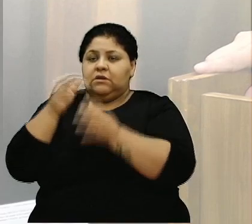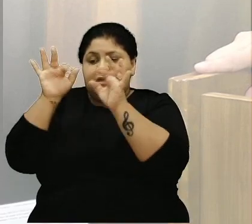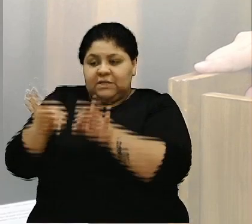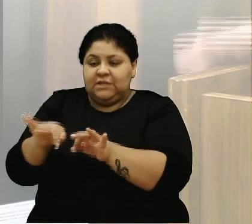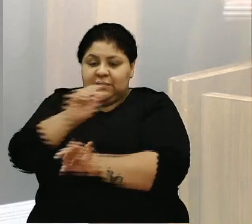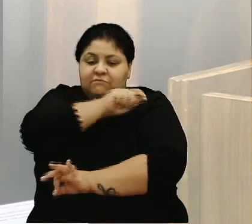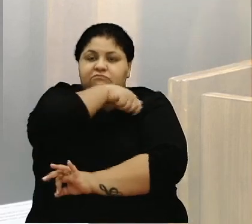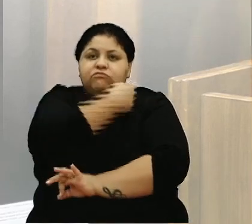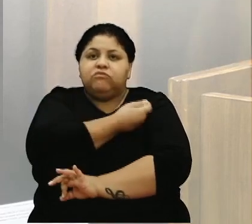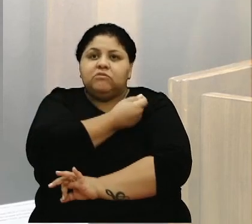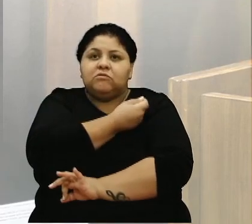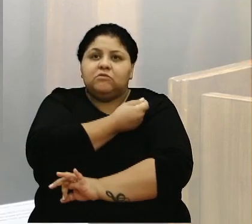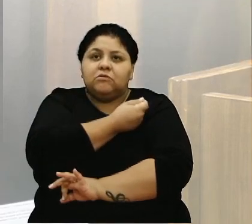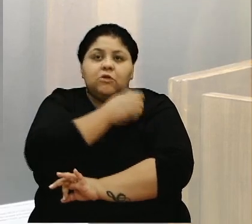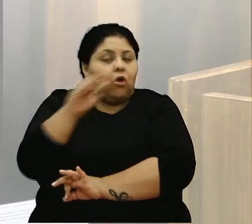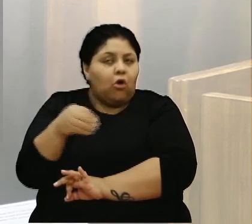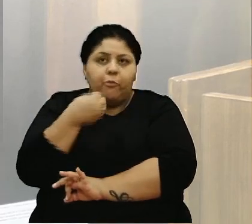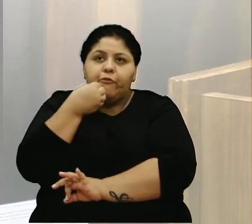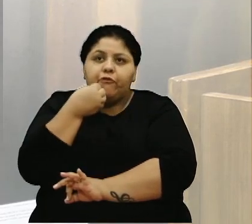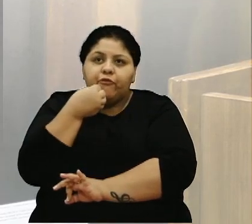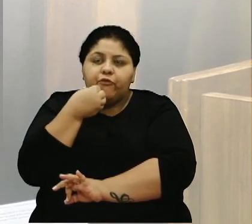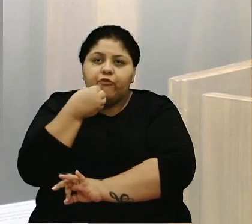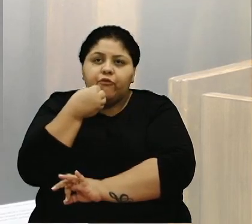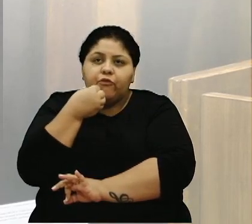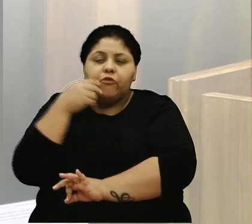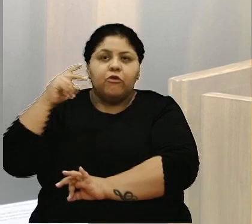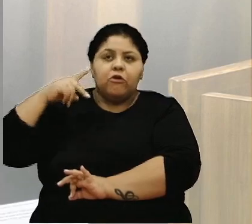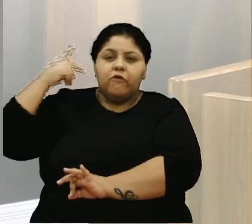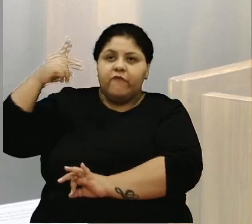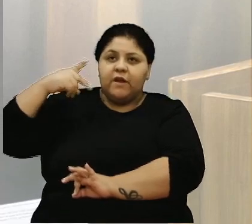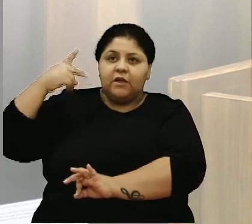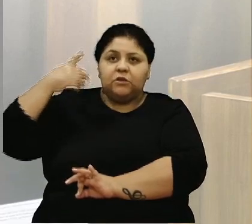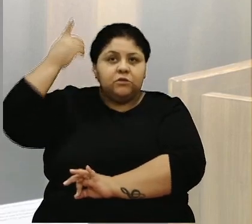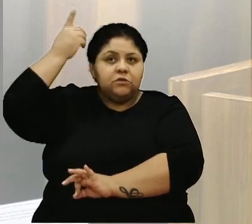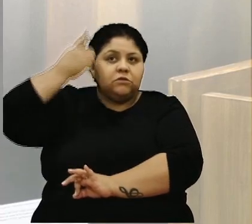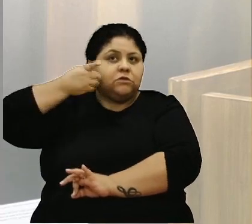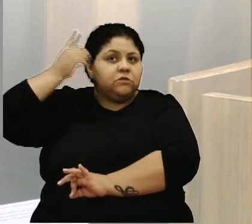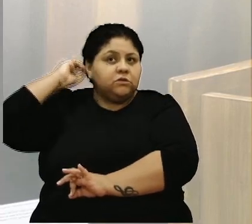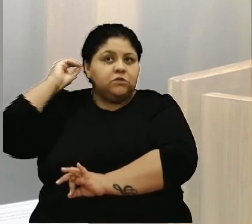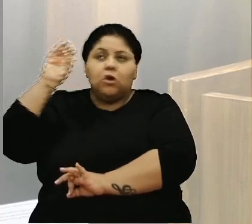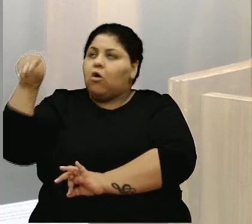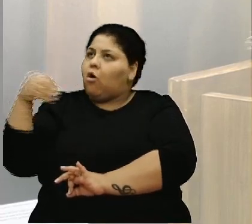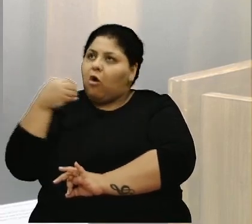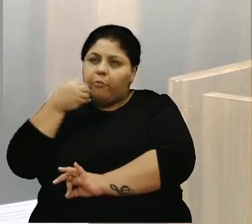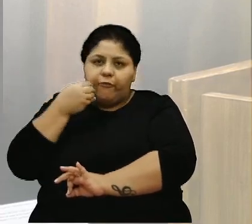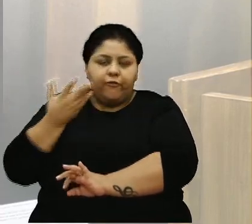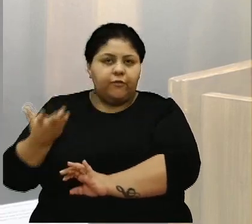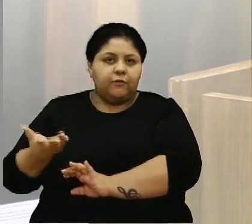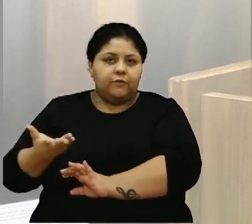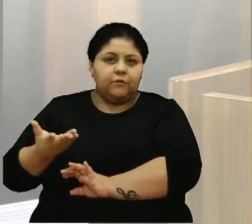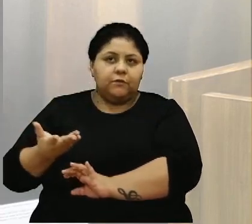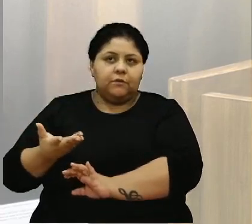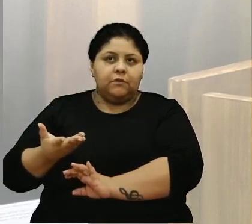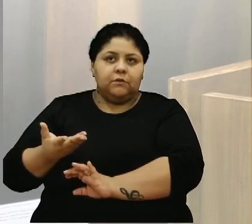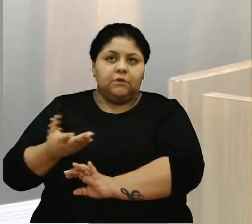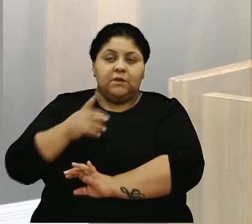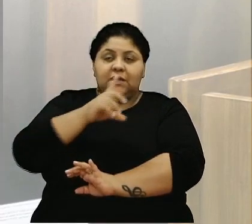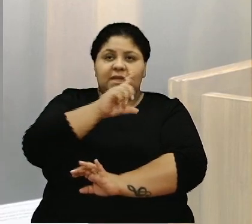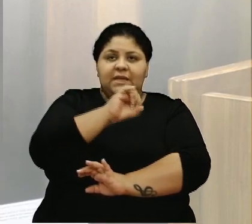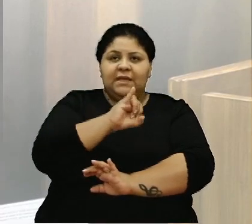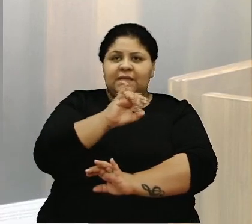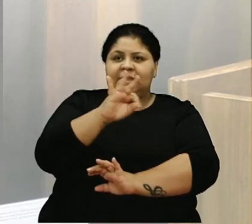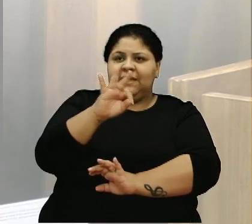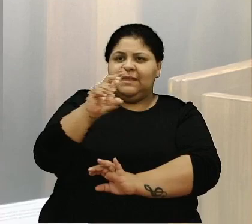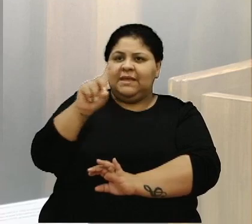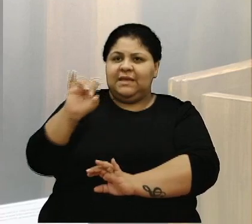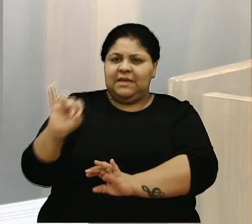Vereador Lucas Dil, uma questão óbvia, o senhor, que é um operador do direito, não podia renunciar receita do ITBI.